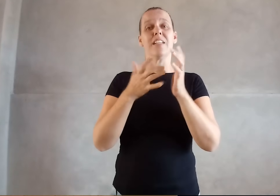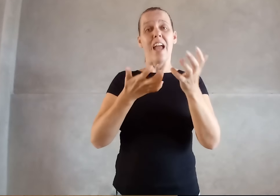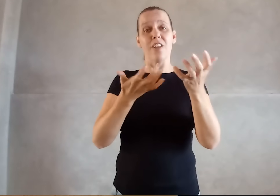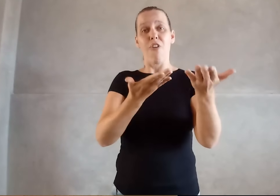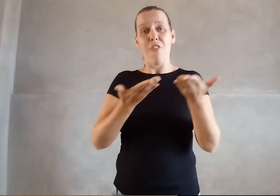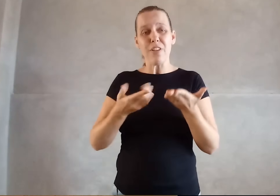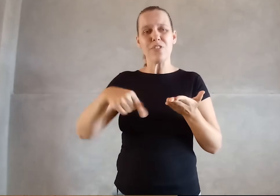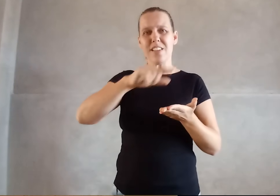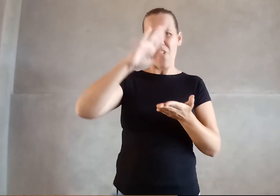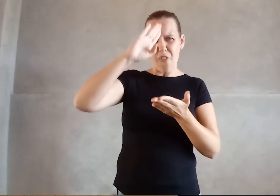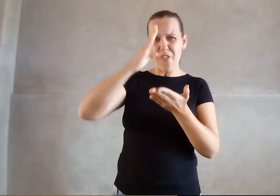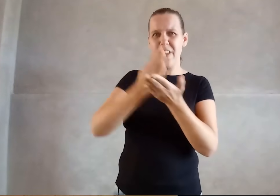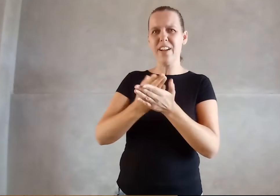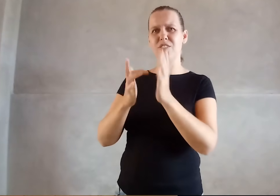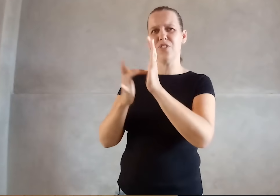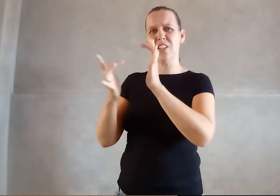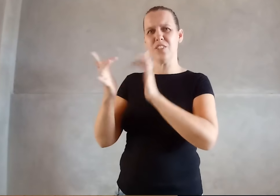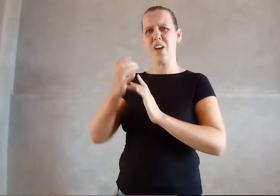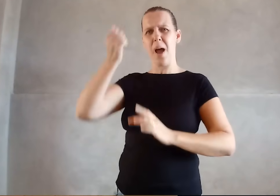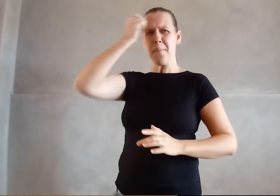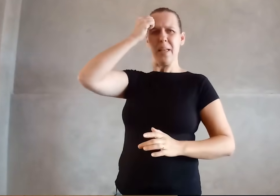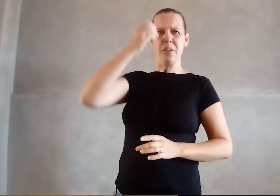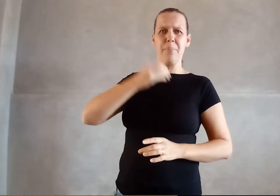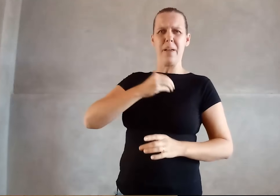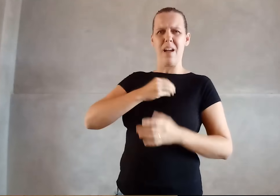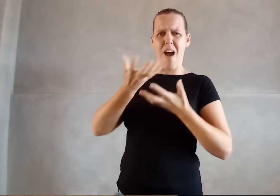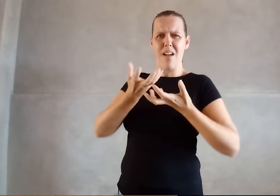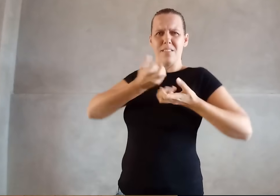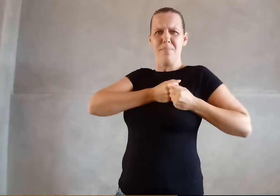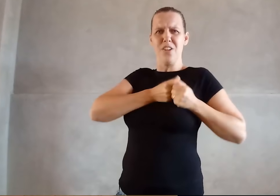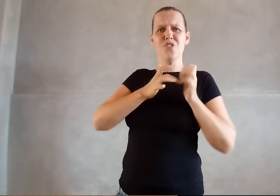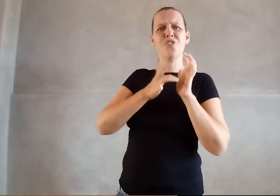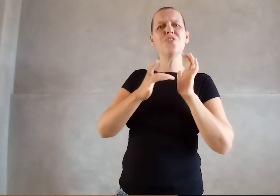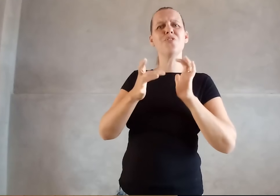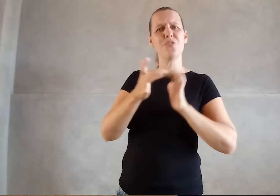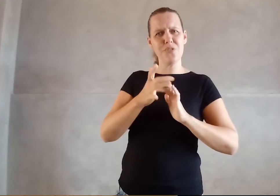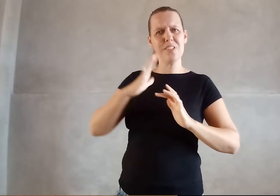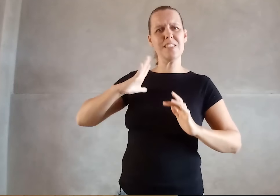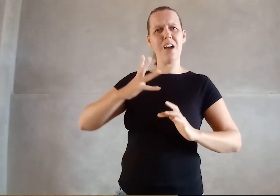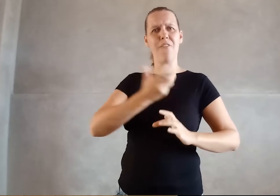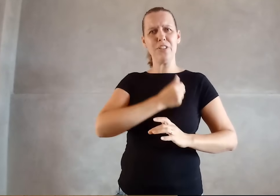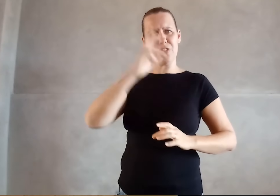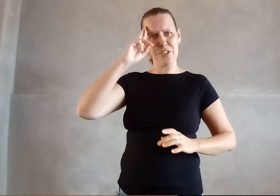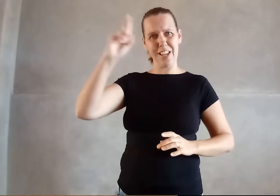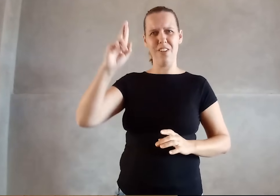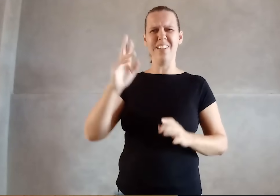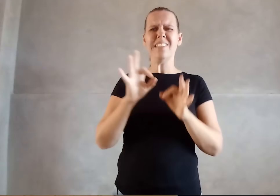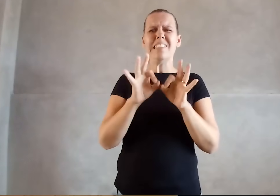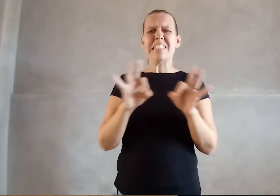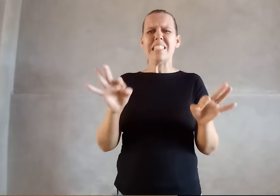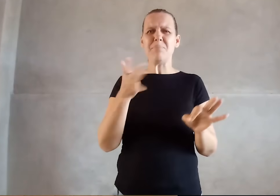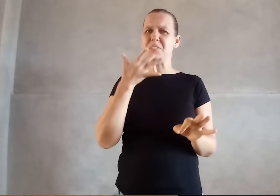seu coração como seu Senhor e Salvador. É simples, se você orar com fé, Ele vai hoje mesmo habitar no